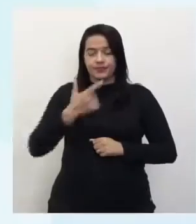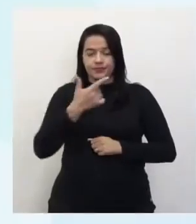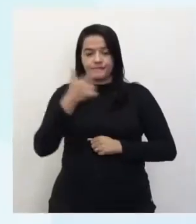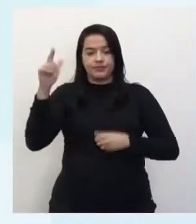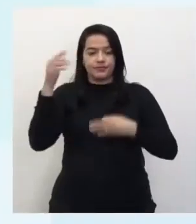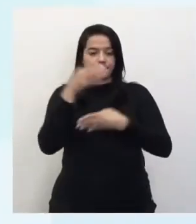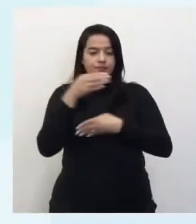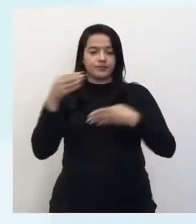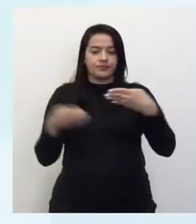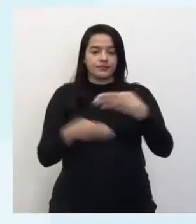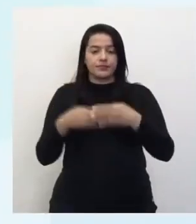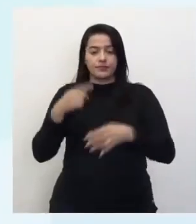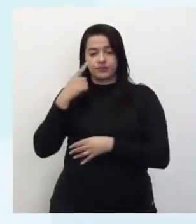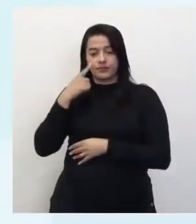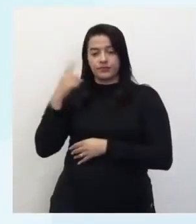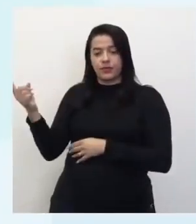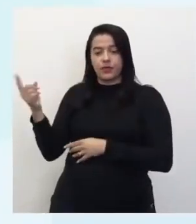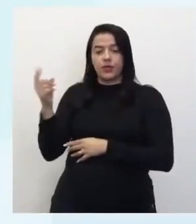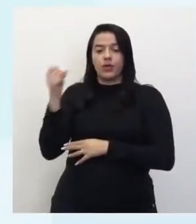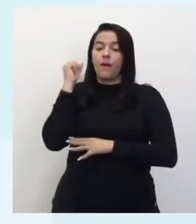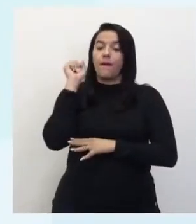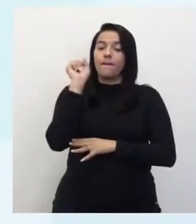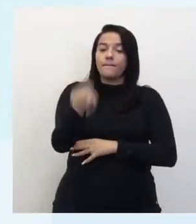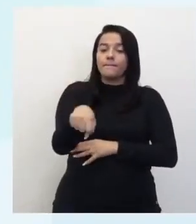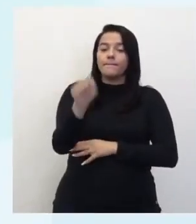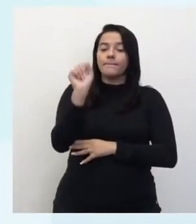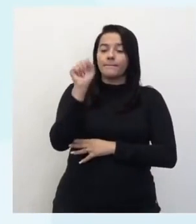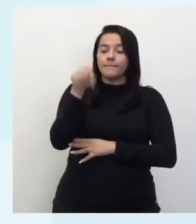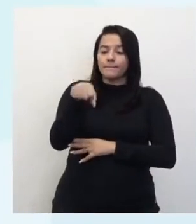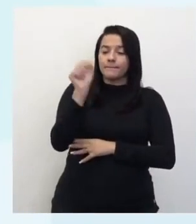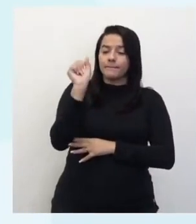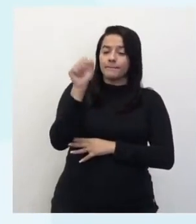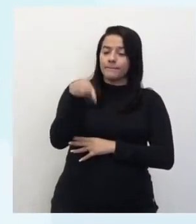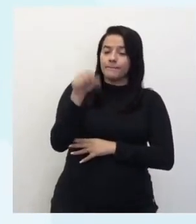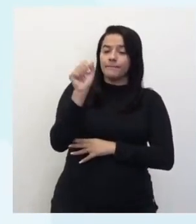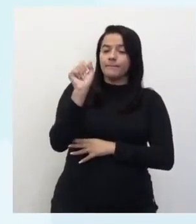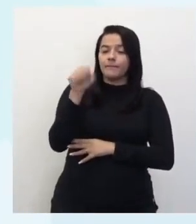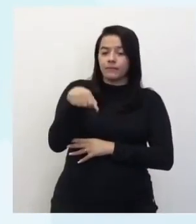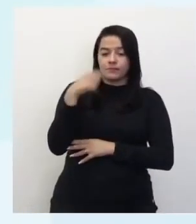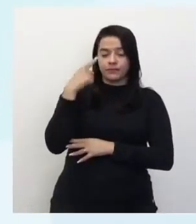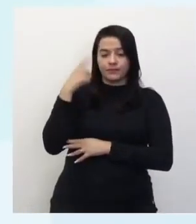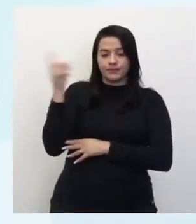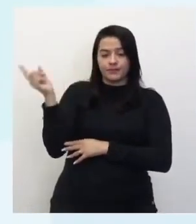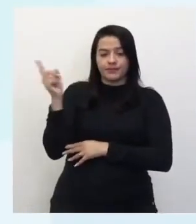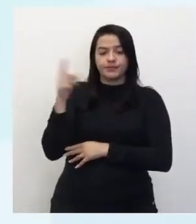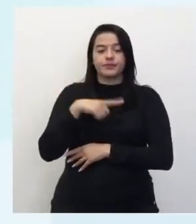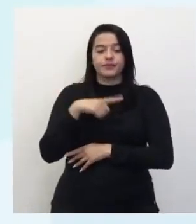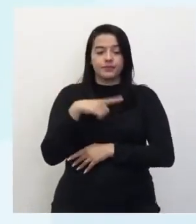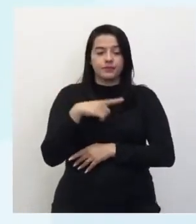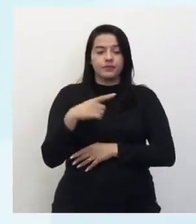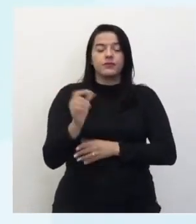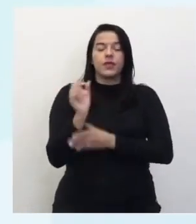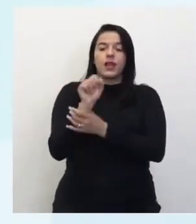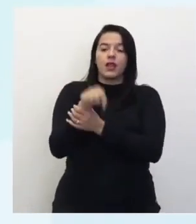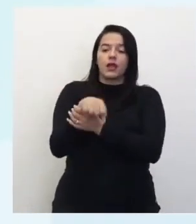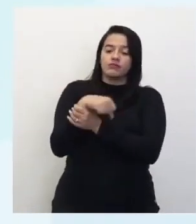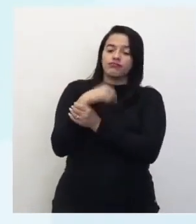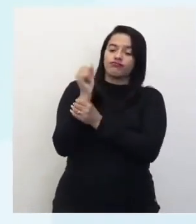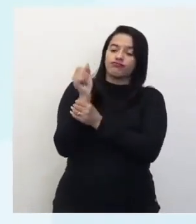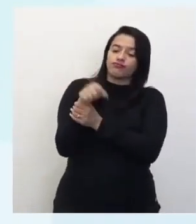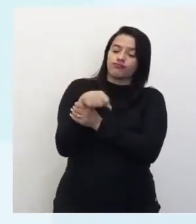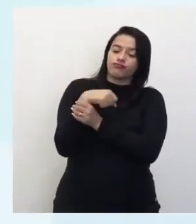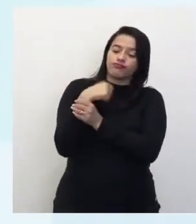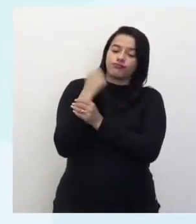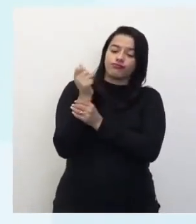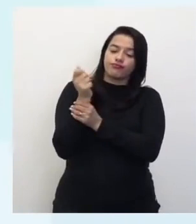pode colocar, que eu acho que tem o slide da movimentação. Olha lá, ó, essa aí é uma articulação móvel, né? Essa articulação vai ajudar a movimentar. Então, essa